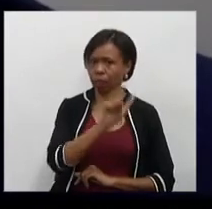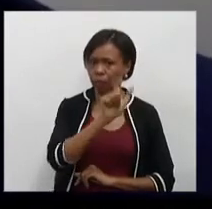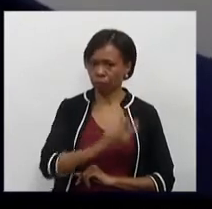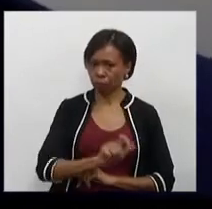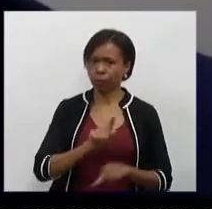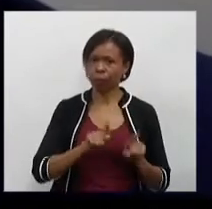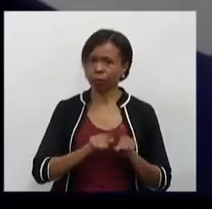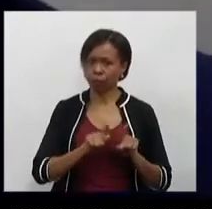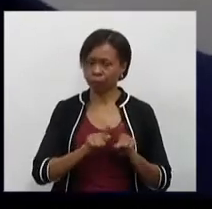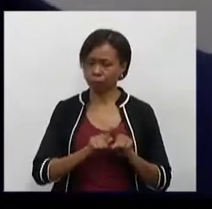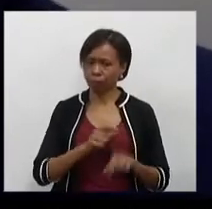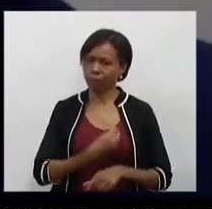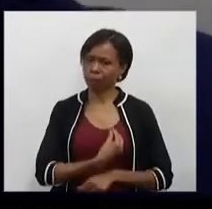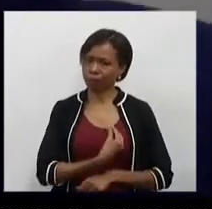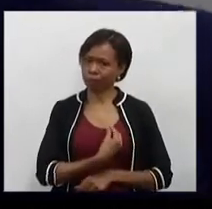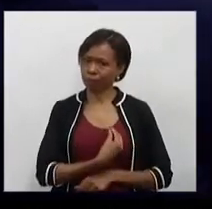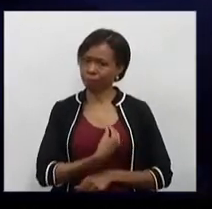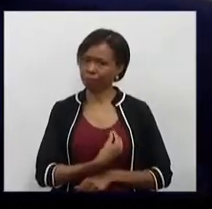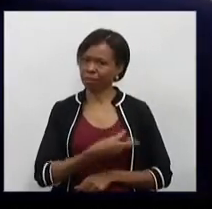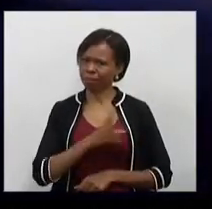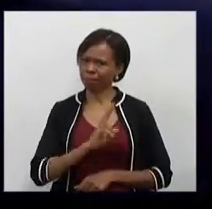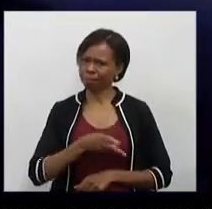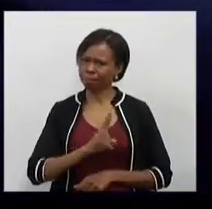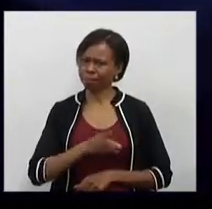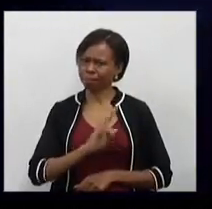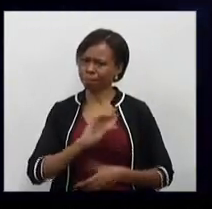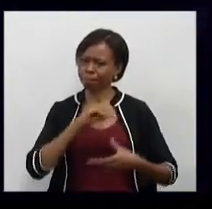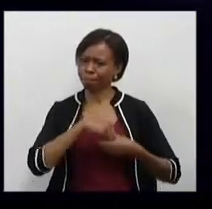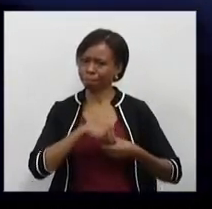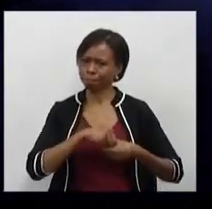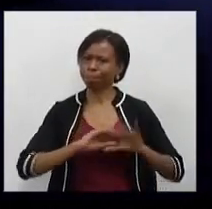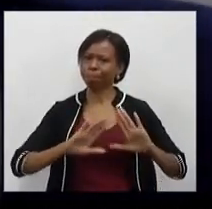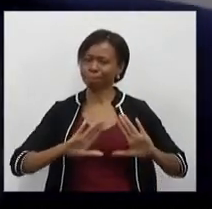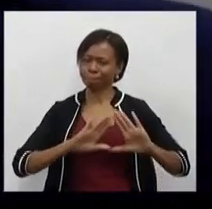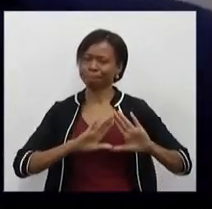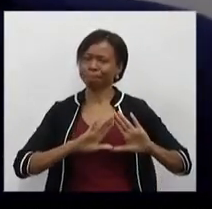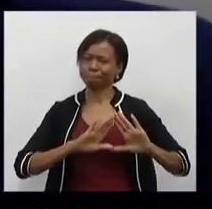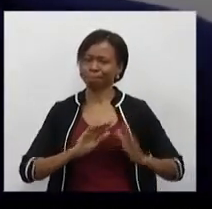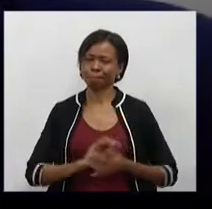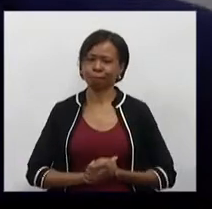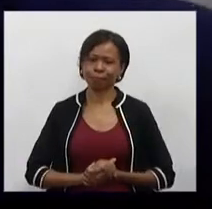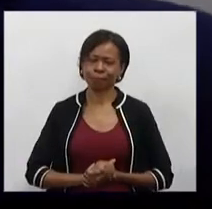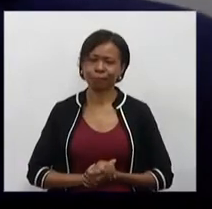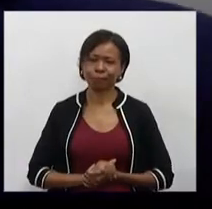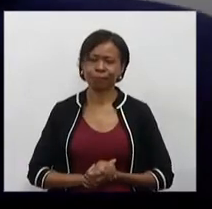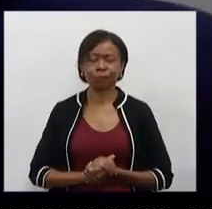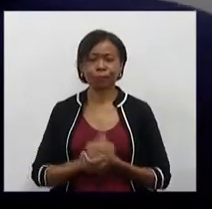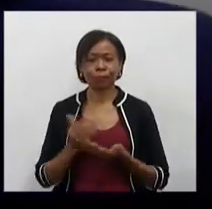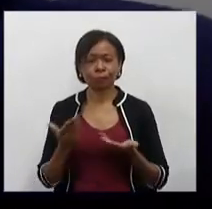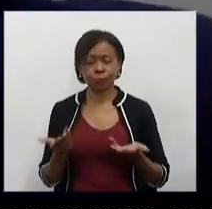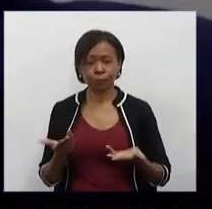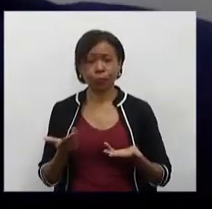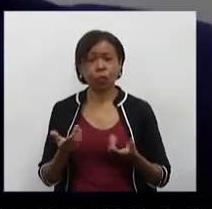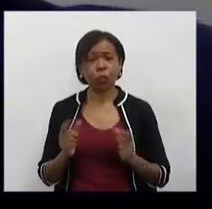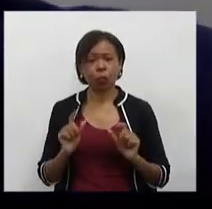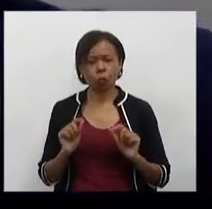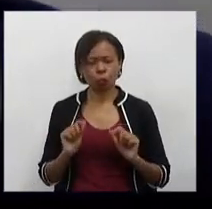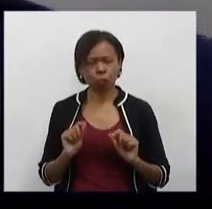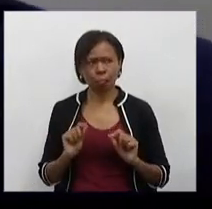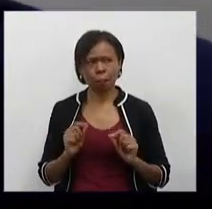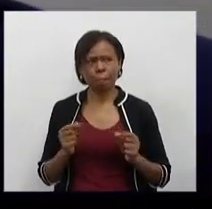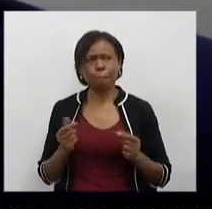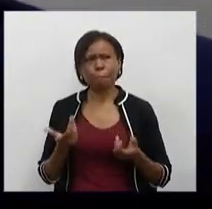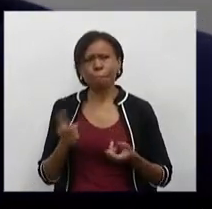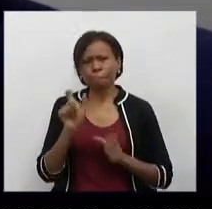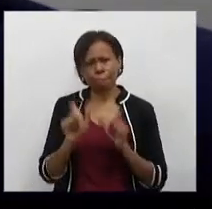aí, que merece uma cadeira cativa na Casa Legislativa. Bom, a pessoa com